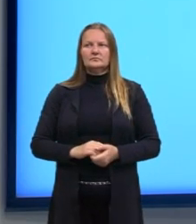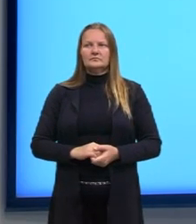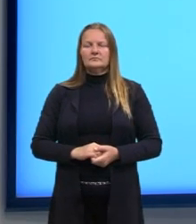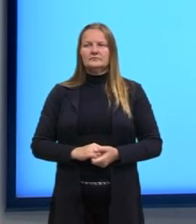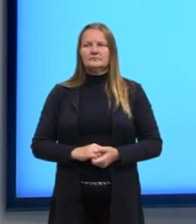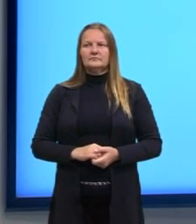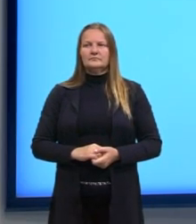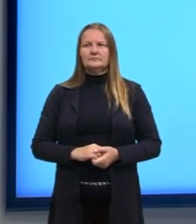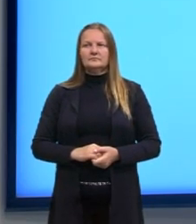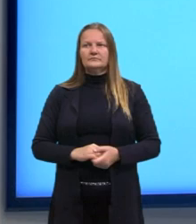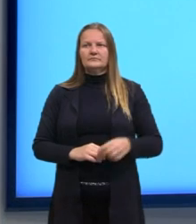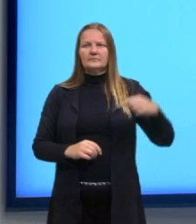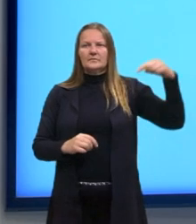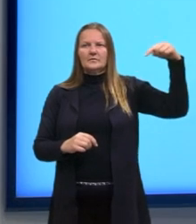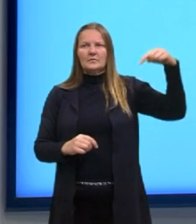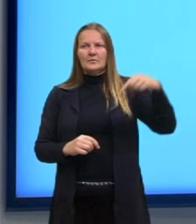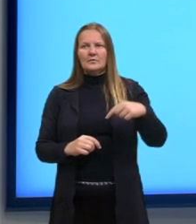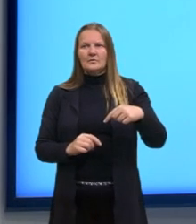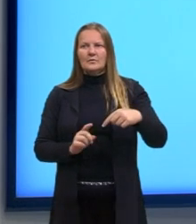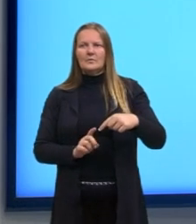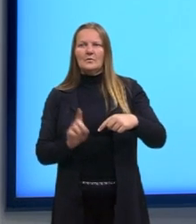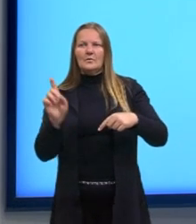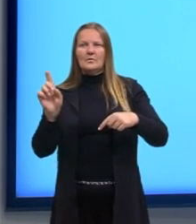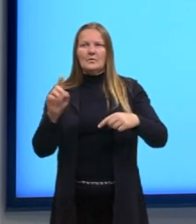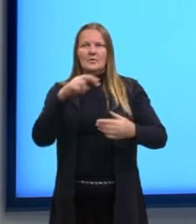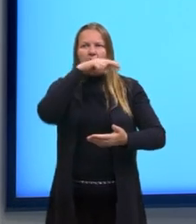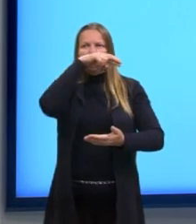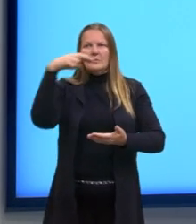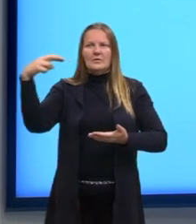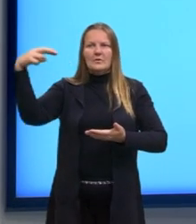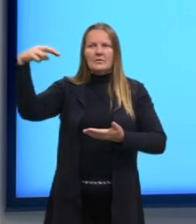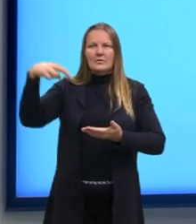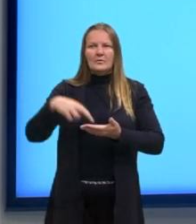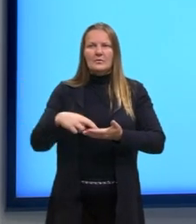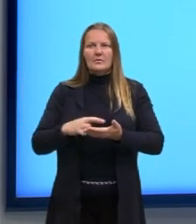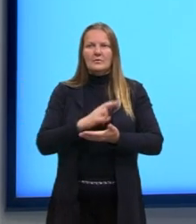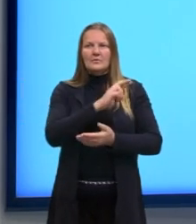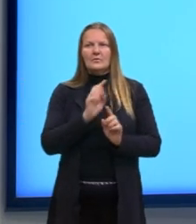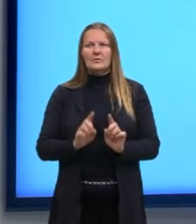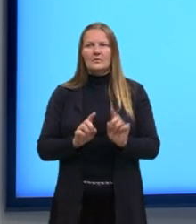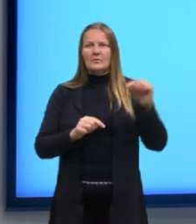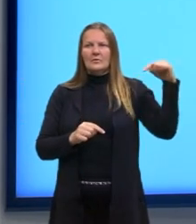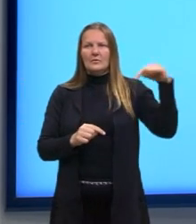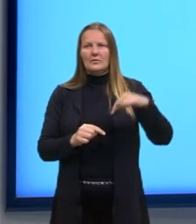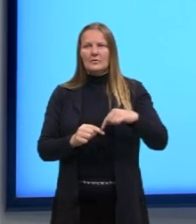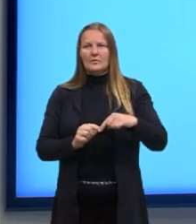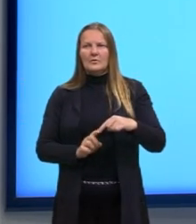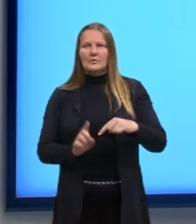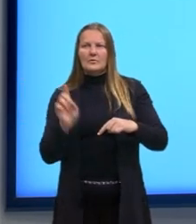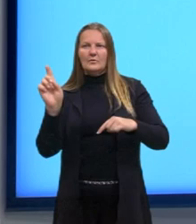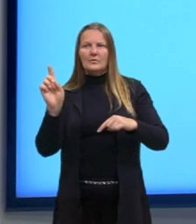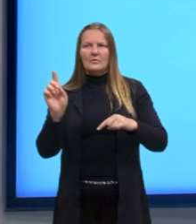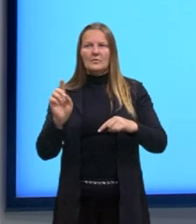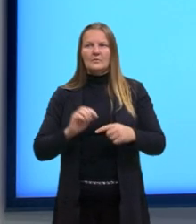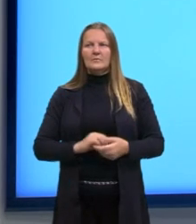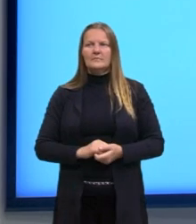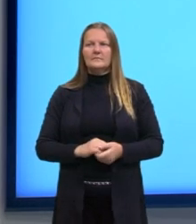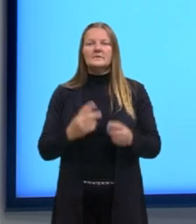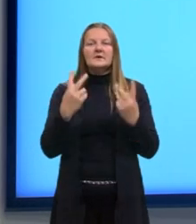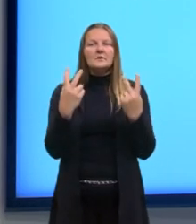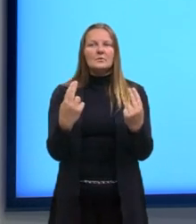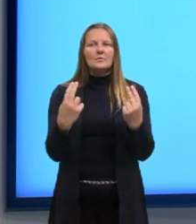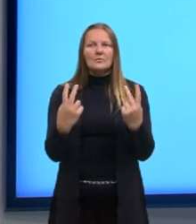raio incidente quanto do raio refletido vão ser iguais Além disso então eles também são